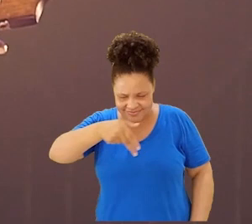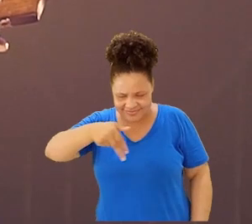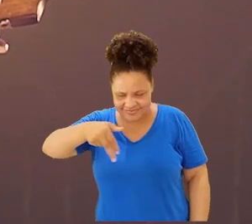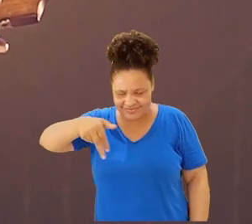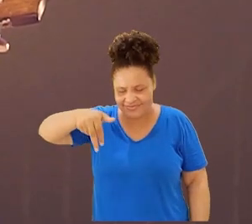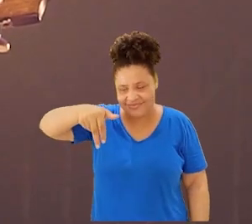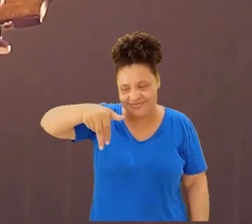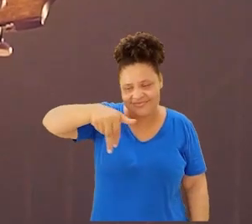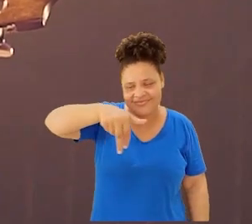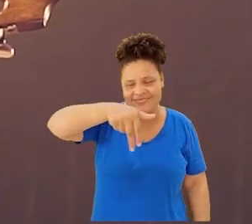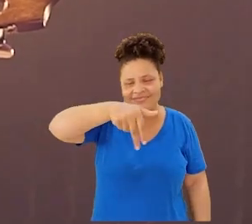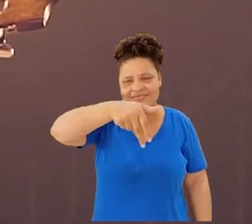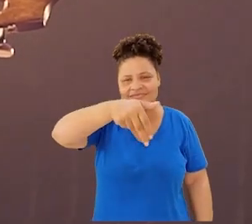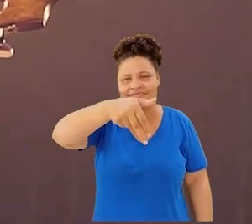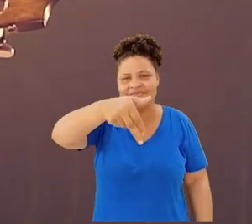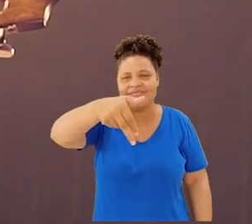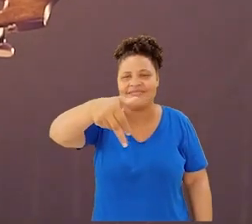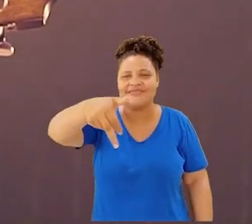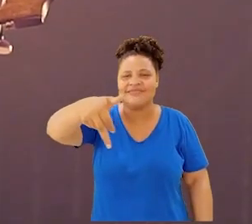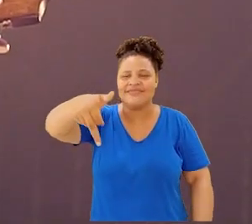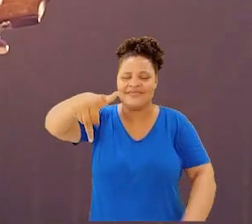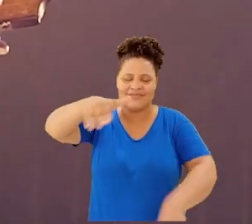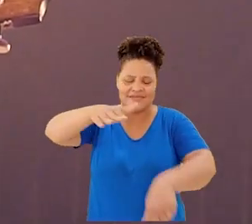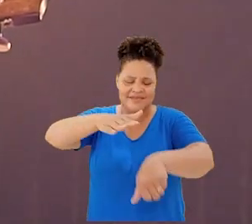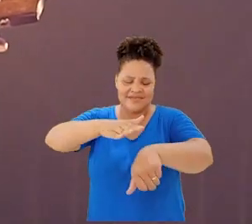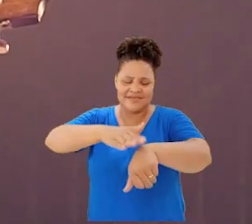tempos de Caatinga,